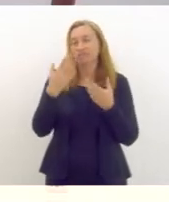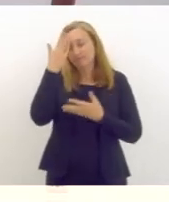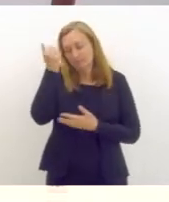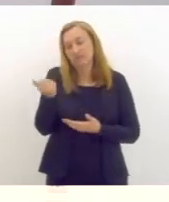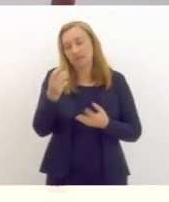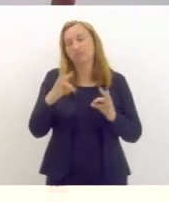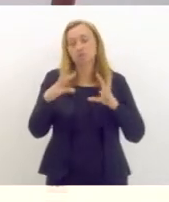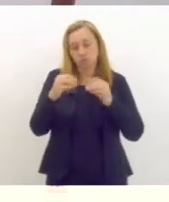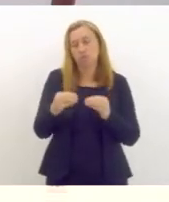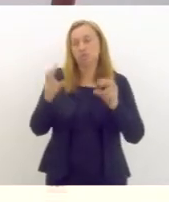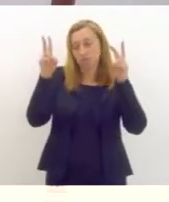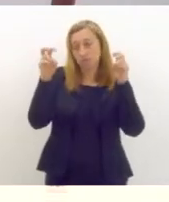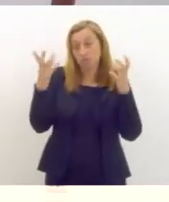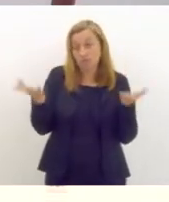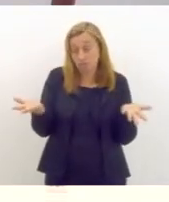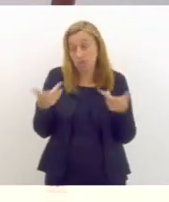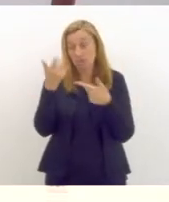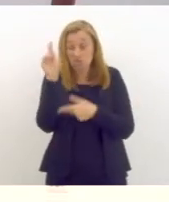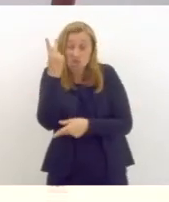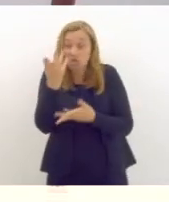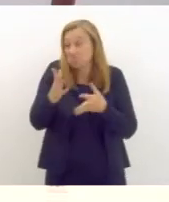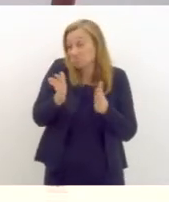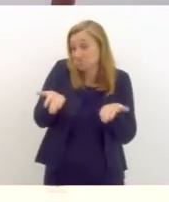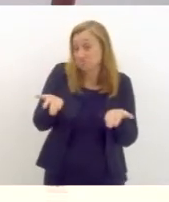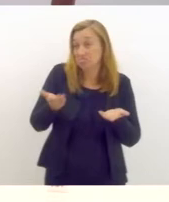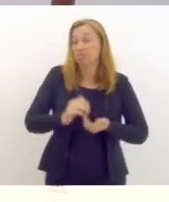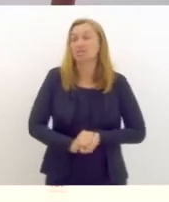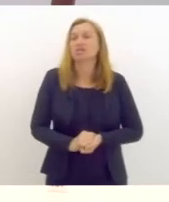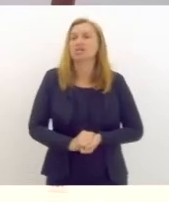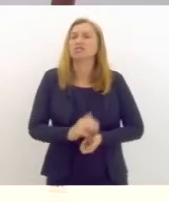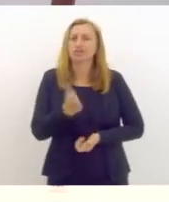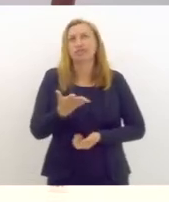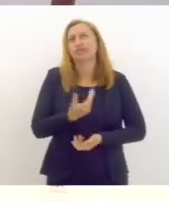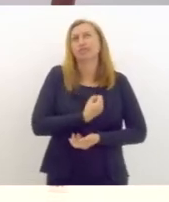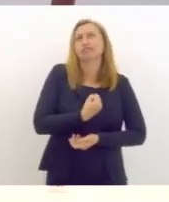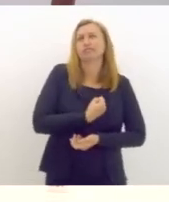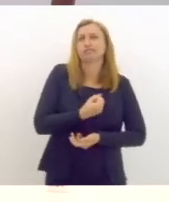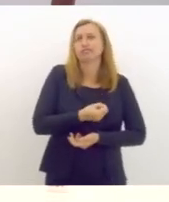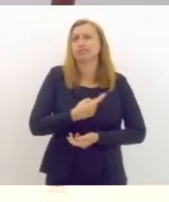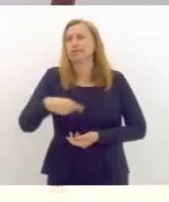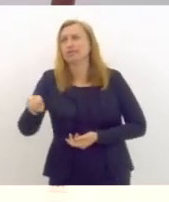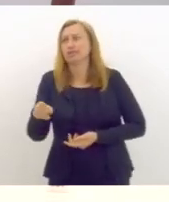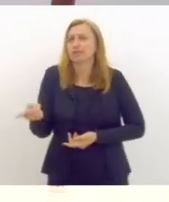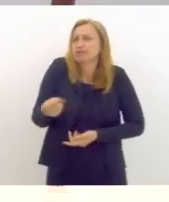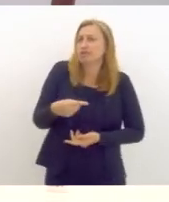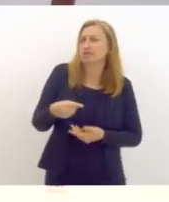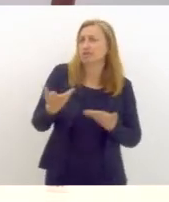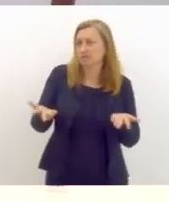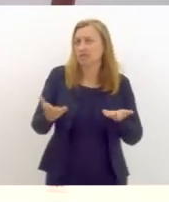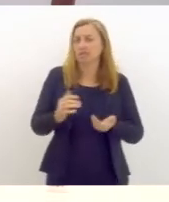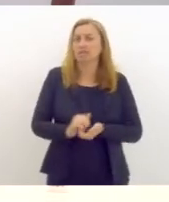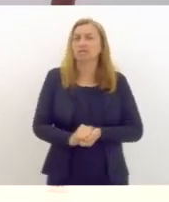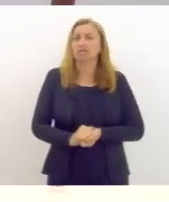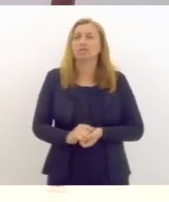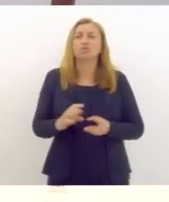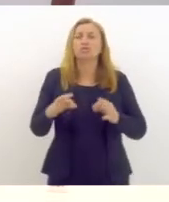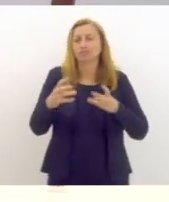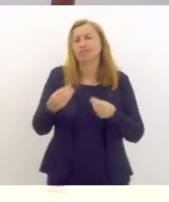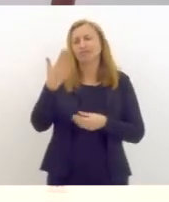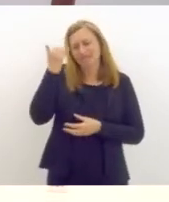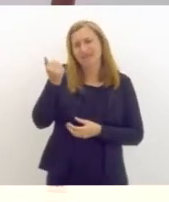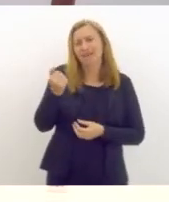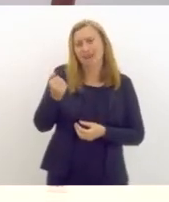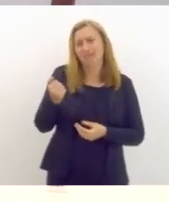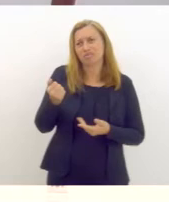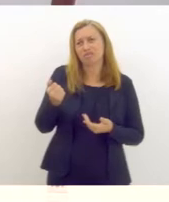todas as comissões aqui presente já sabem da história a gente já tem inúmeras Idas e Vindas de eu fiz todo mundo daqui tá careca de saber